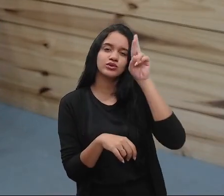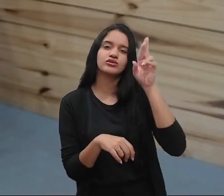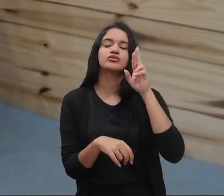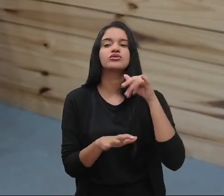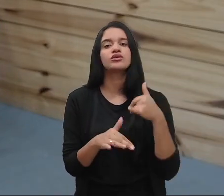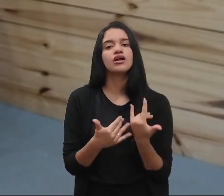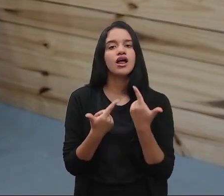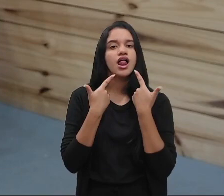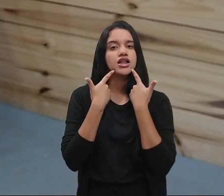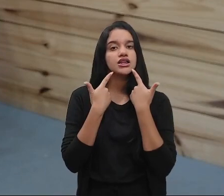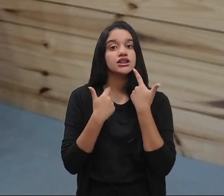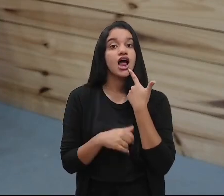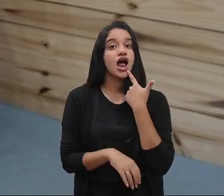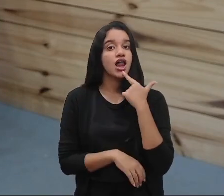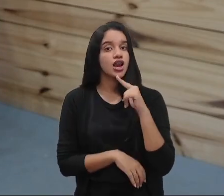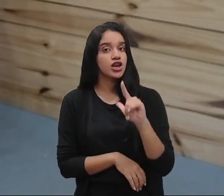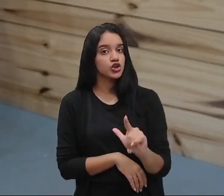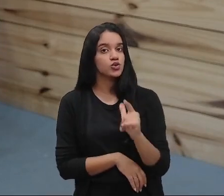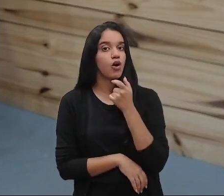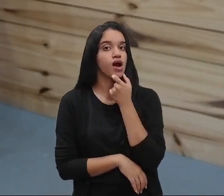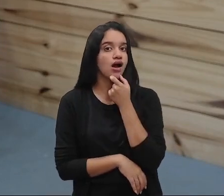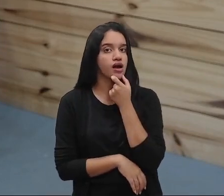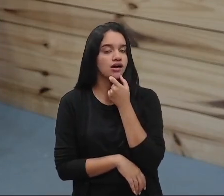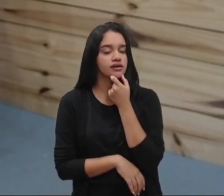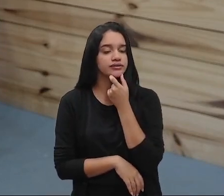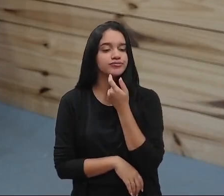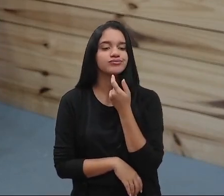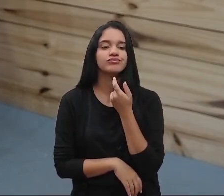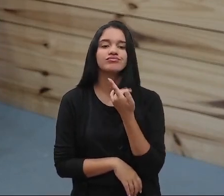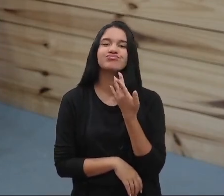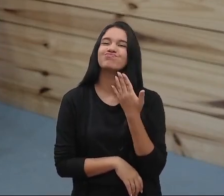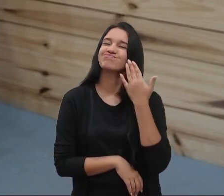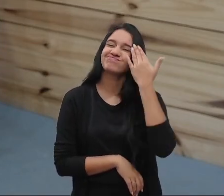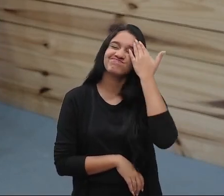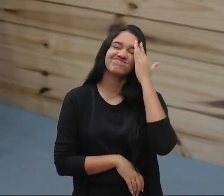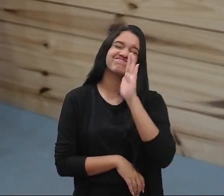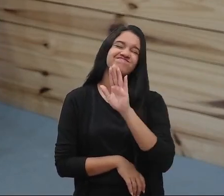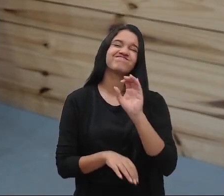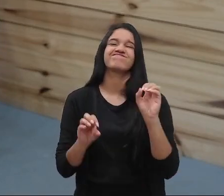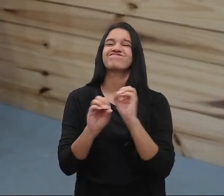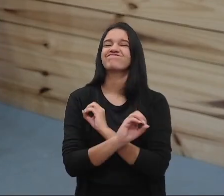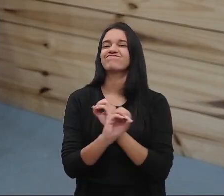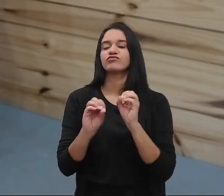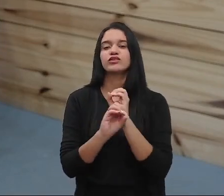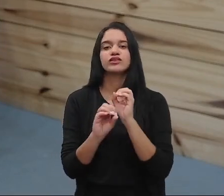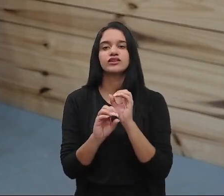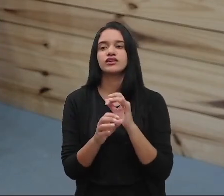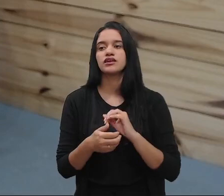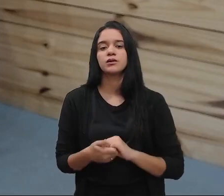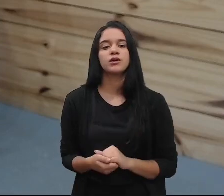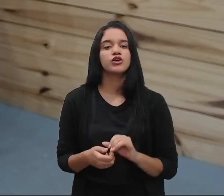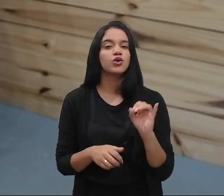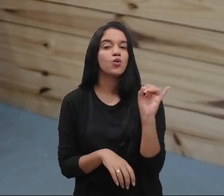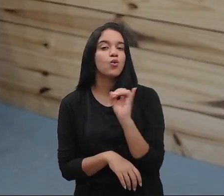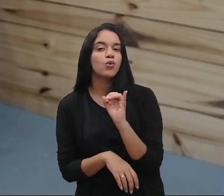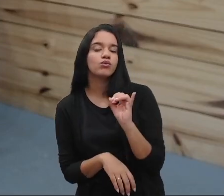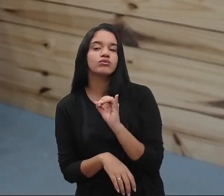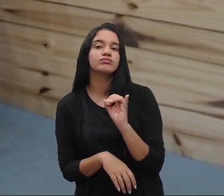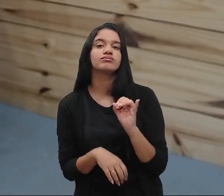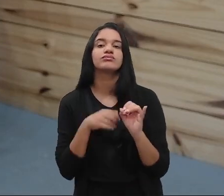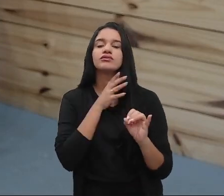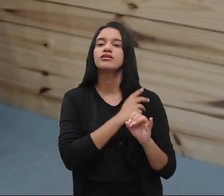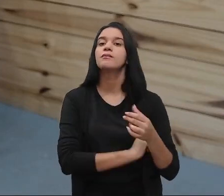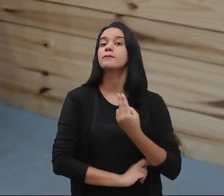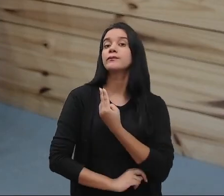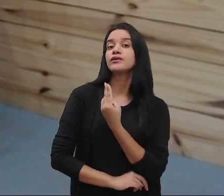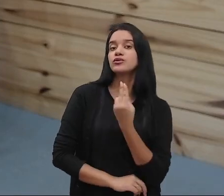na língua estrangeira, não saiu nem um oi. Nem um oi. Hi. Então, my name